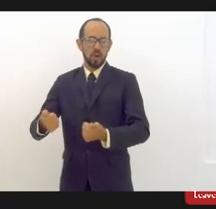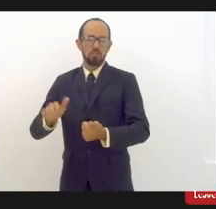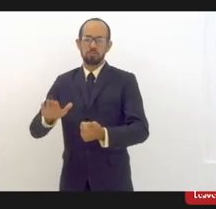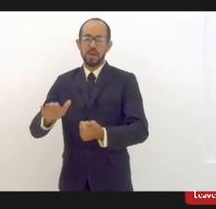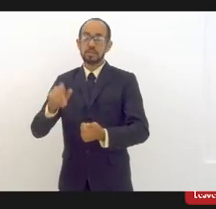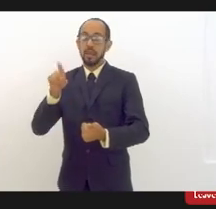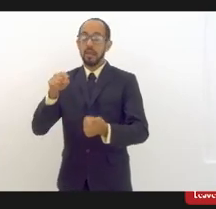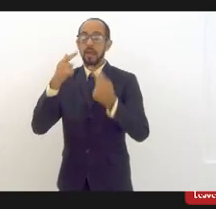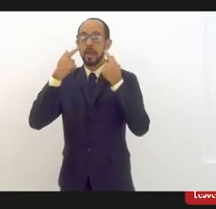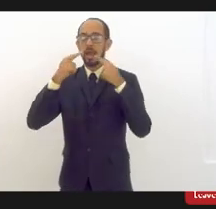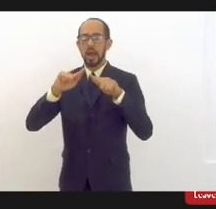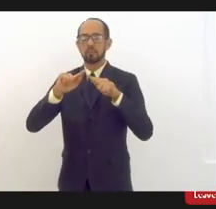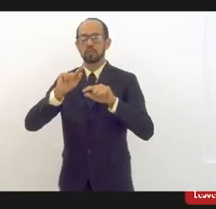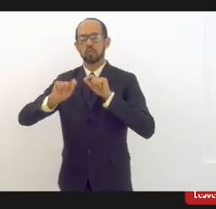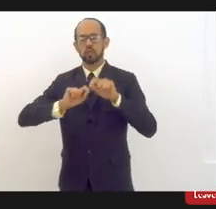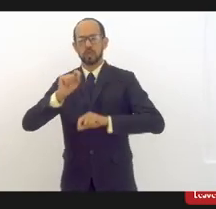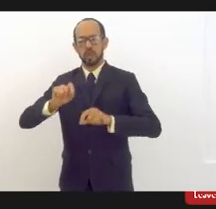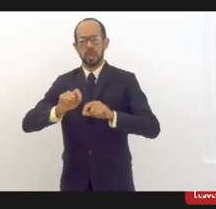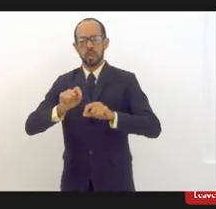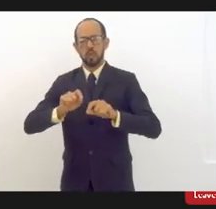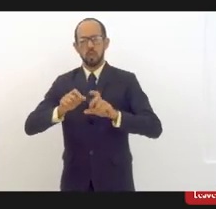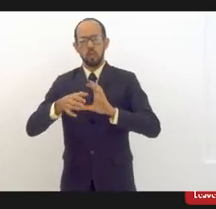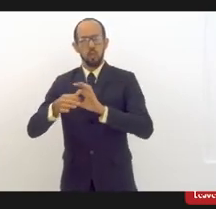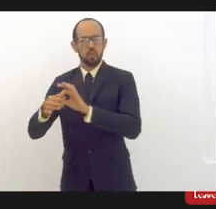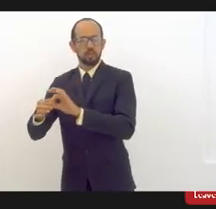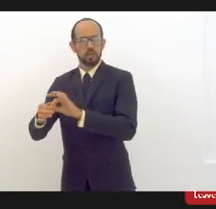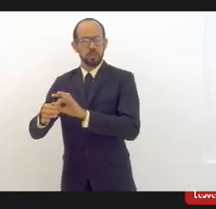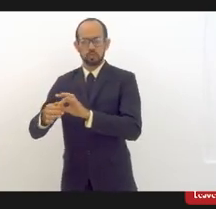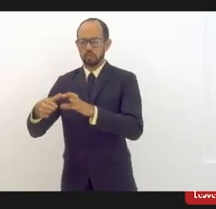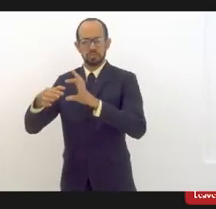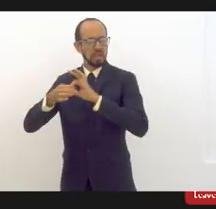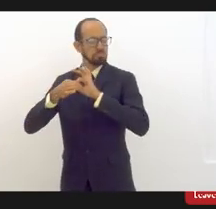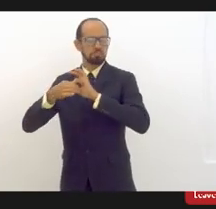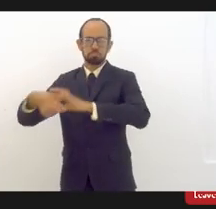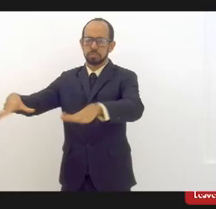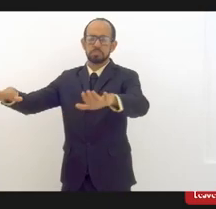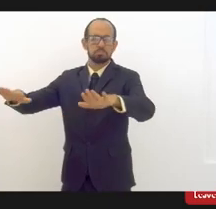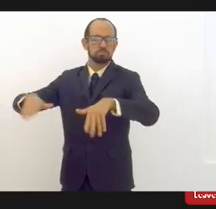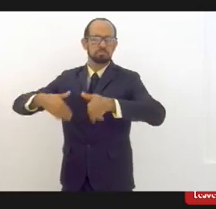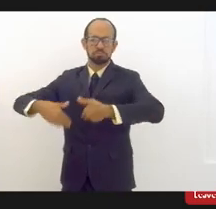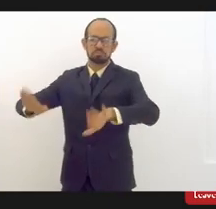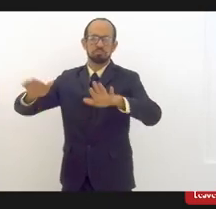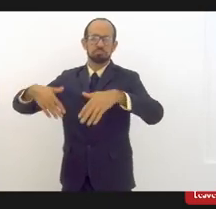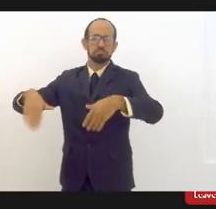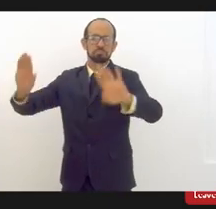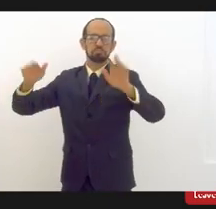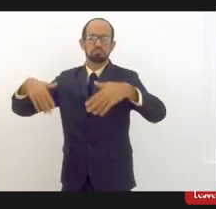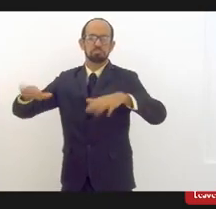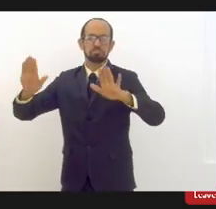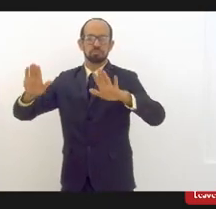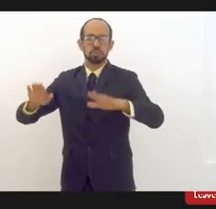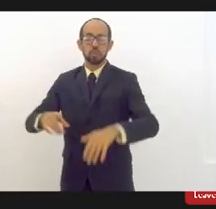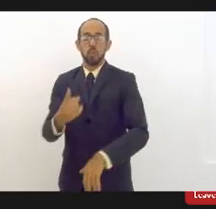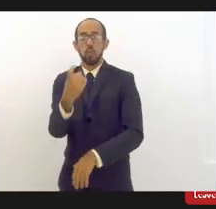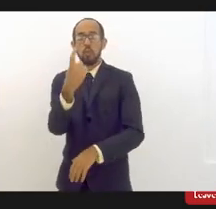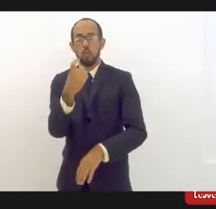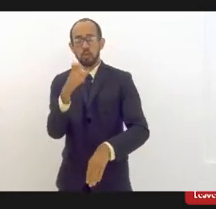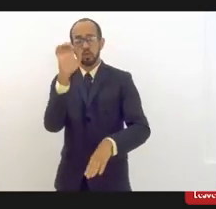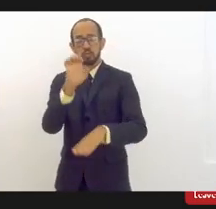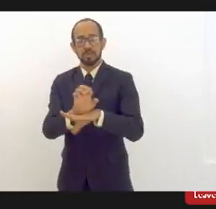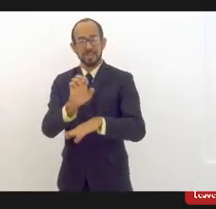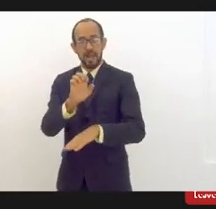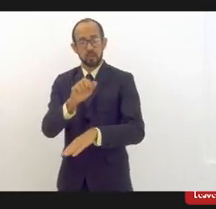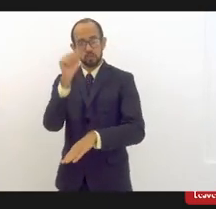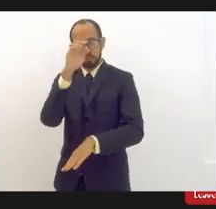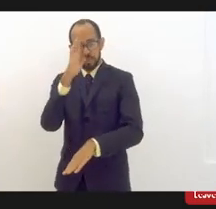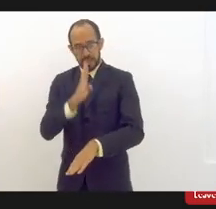ainda, uma realidade que está à deriva. À deriva porque não temos, somos o único estado da federação